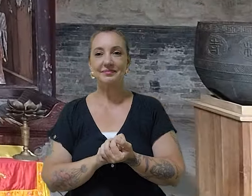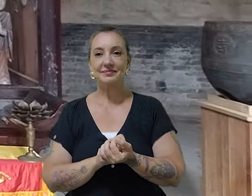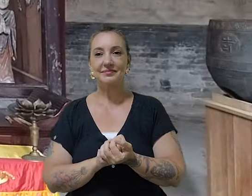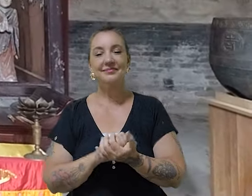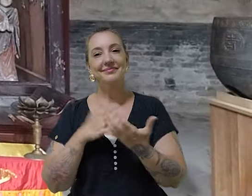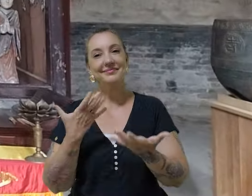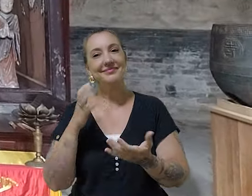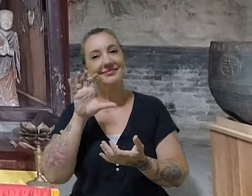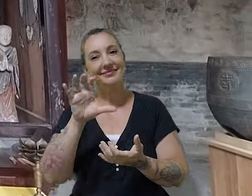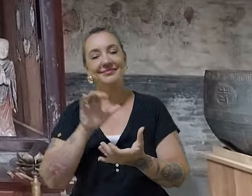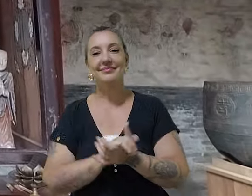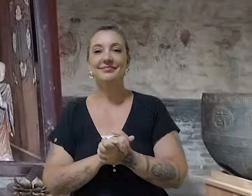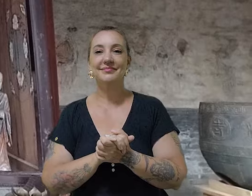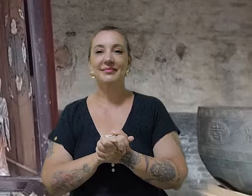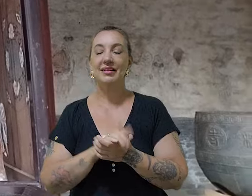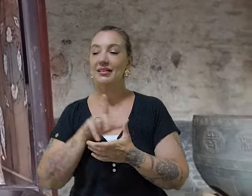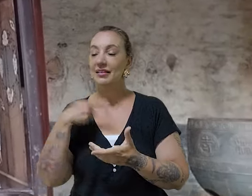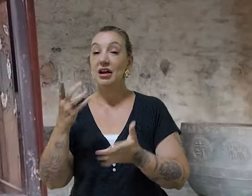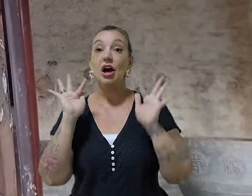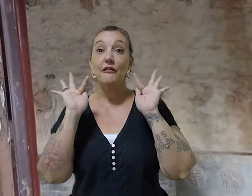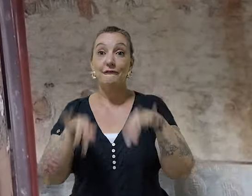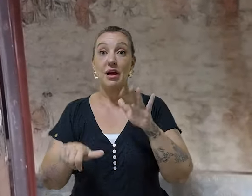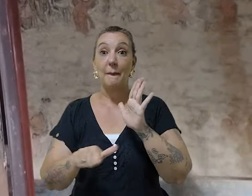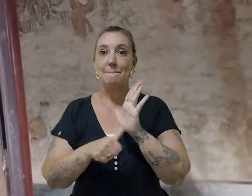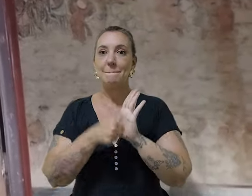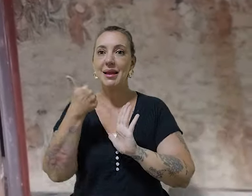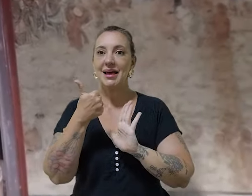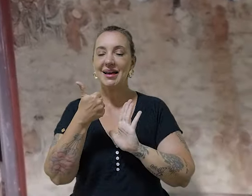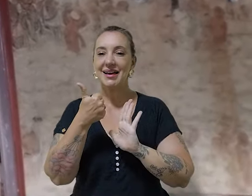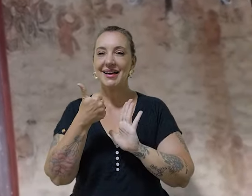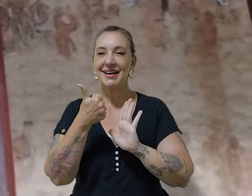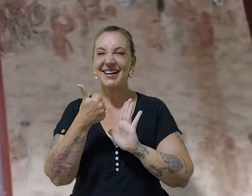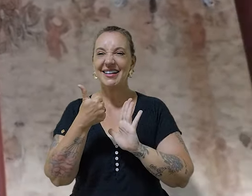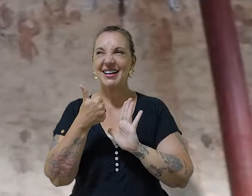E assim a gente encerra